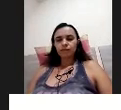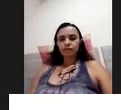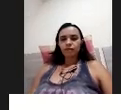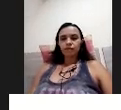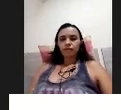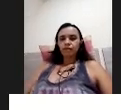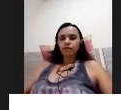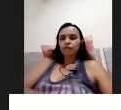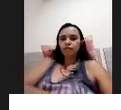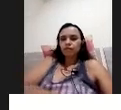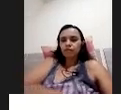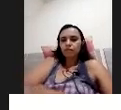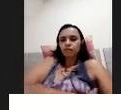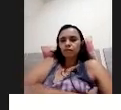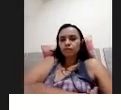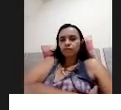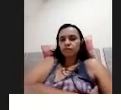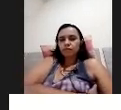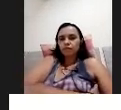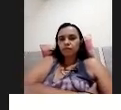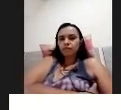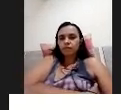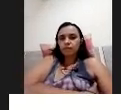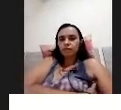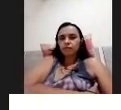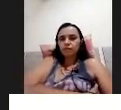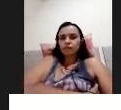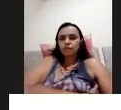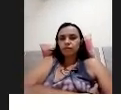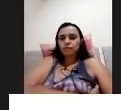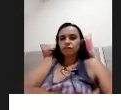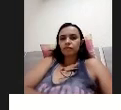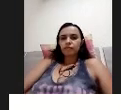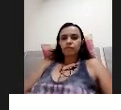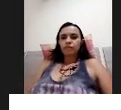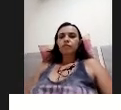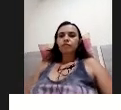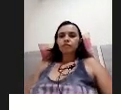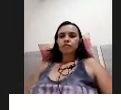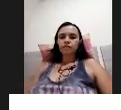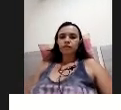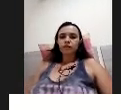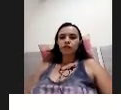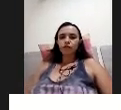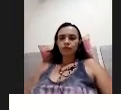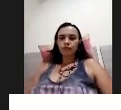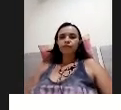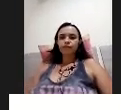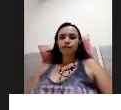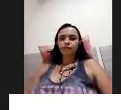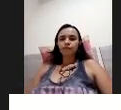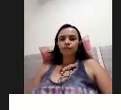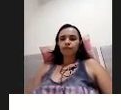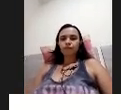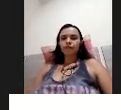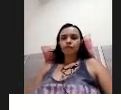descendo, então percebeu que está descendo demais, vamos segurar pelo móvel e vamos fazer o quê? Vamos subir esse cliente.